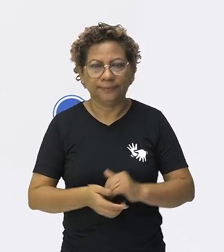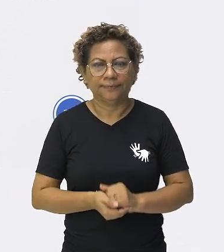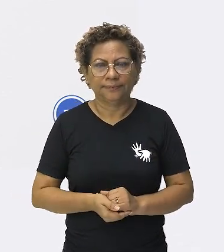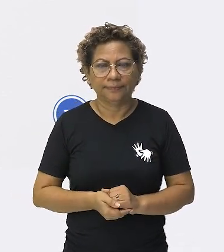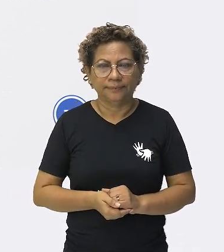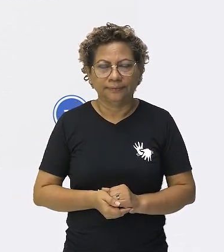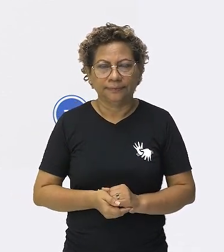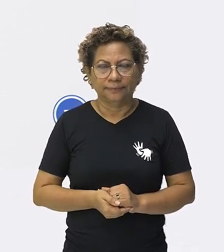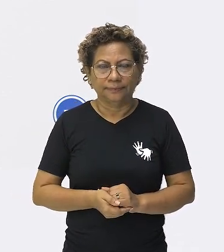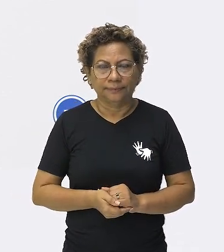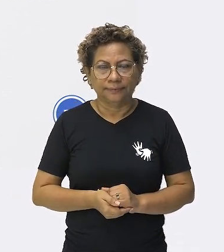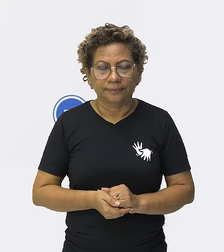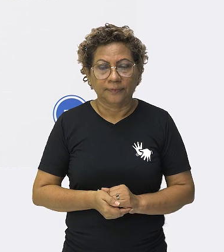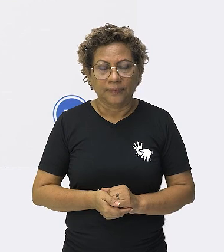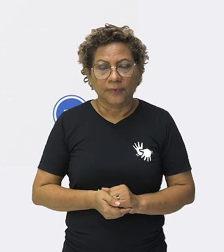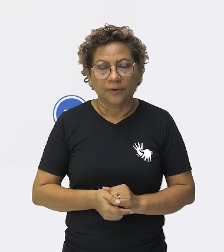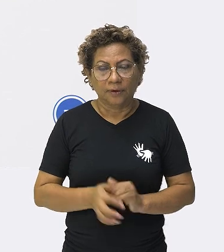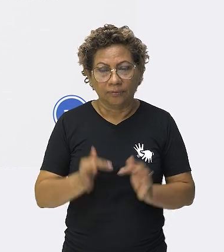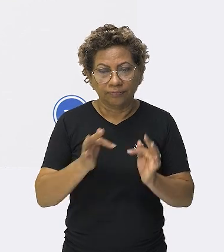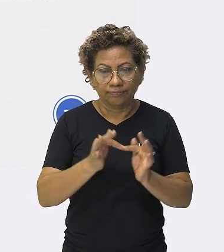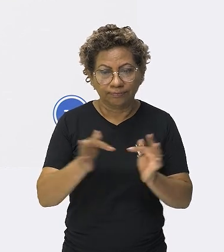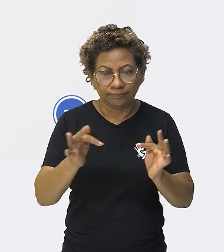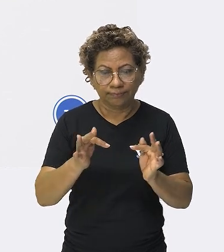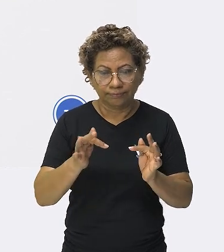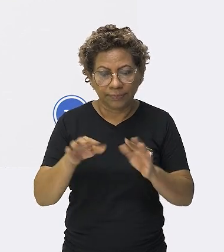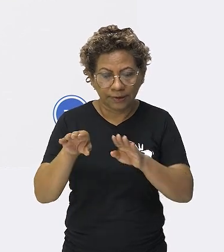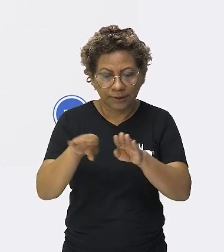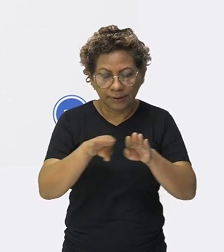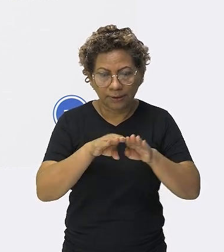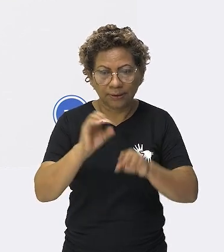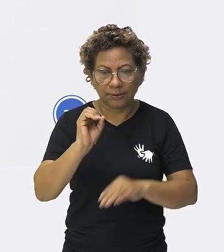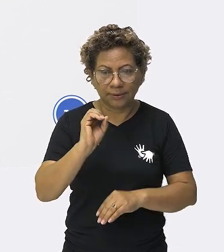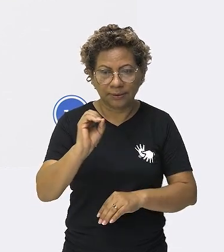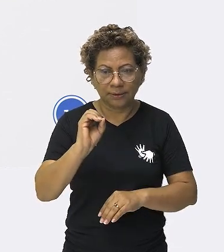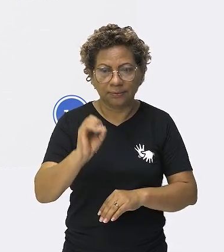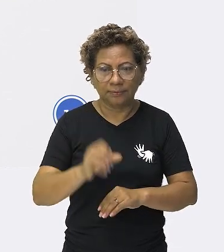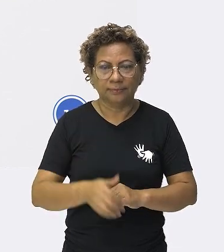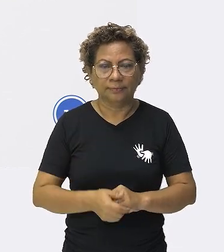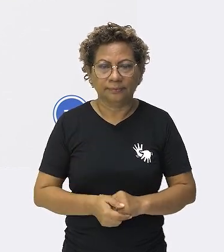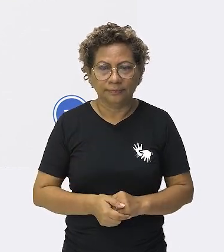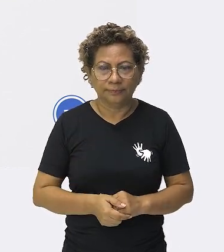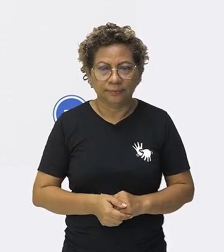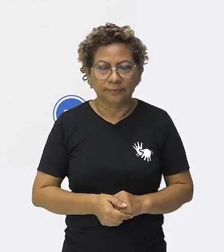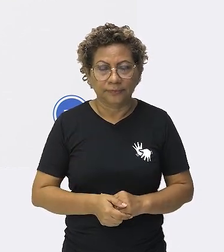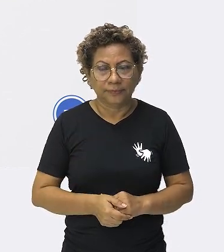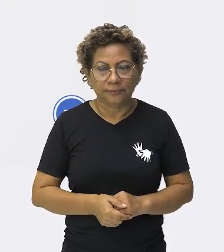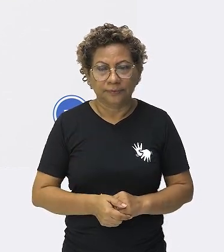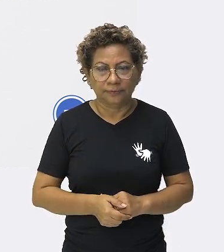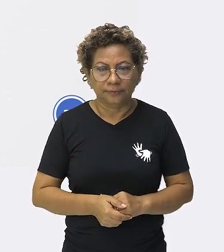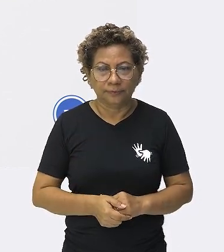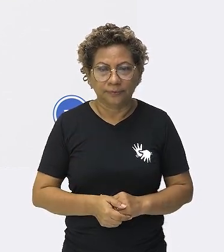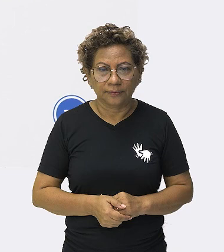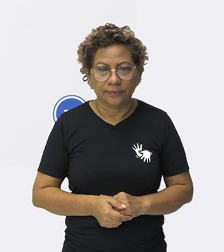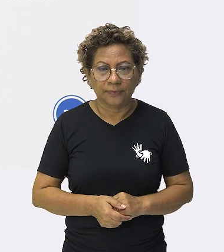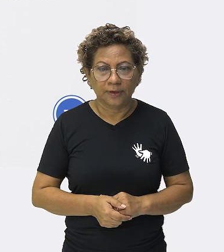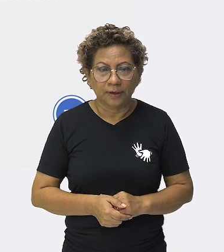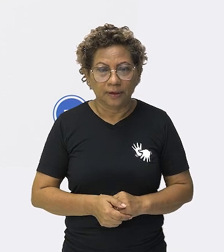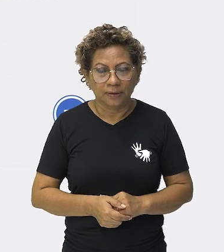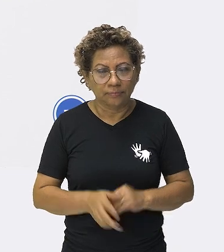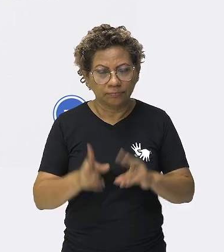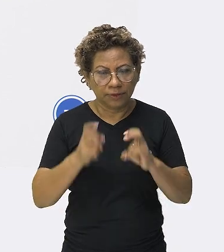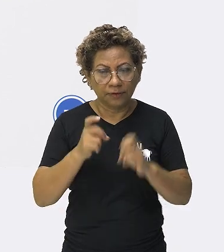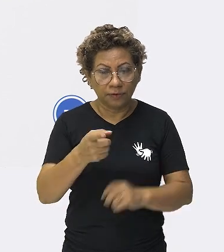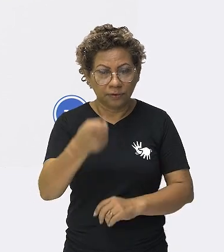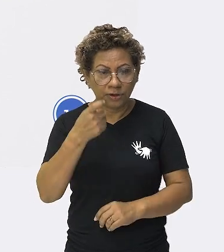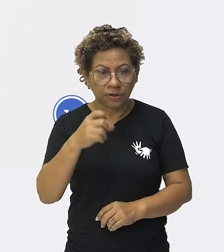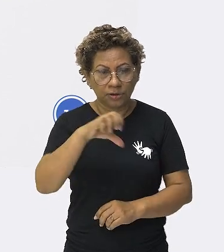igualou essa função aqui a zero, tá? Ficou x sobre 9 menos